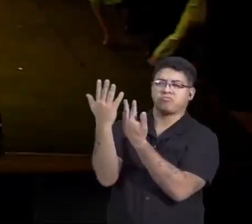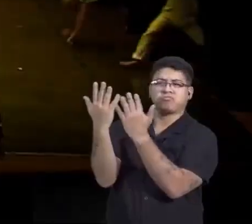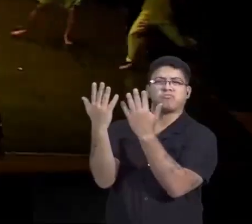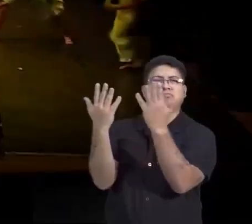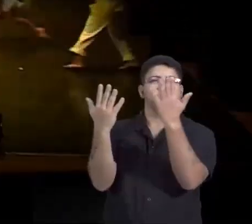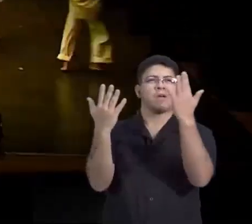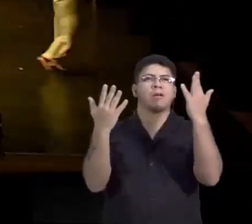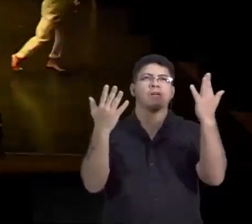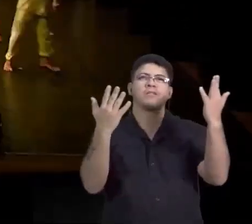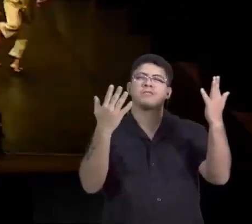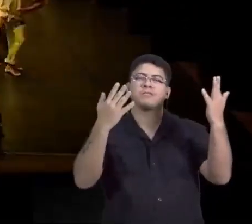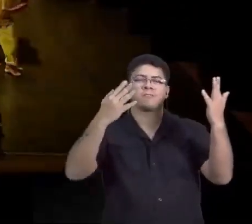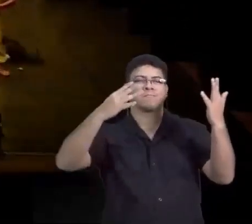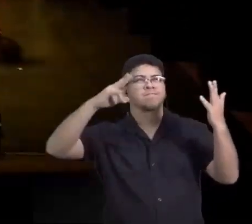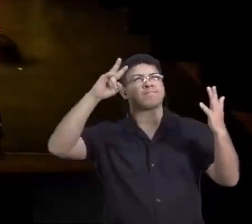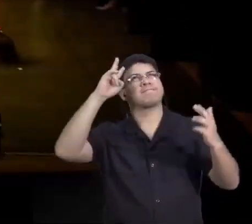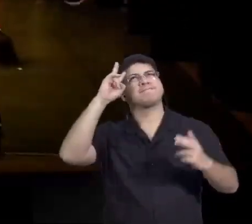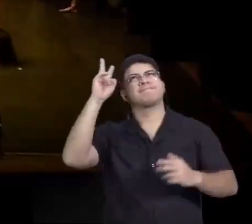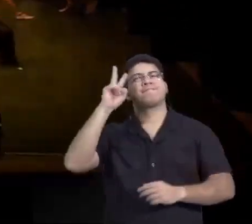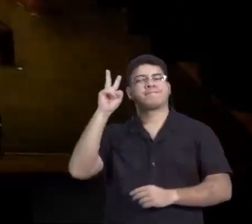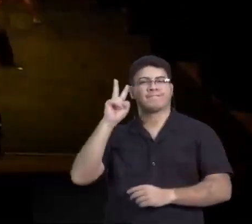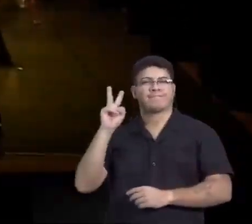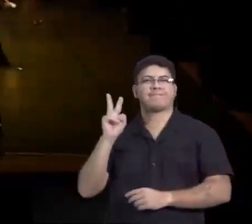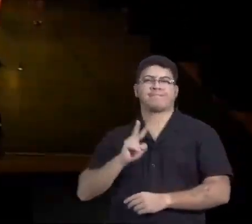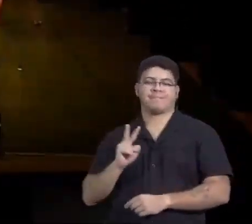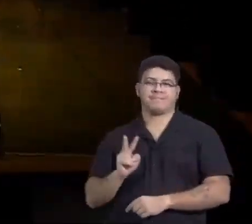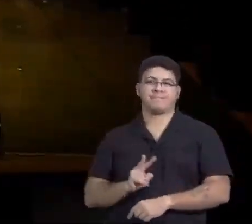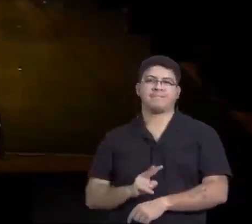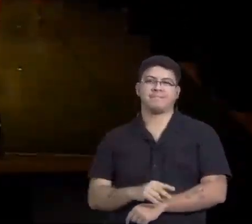floresta de histórias